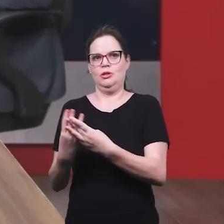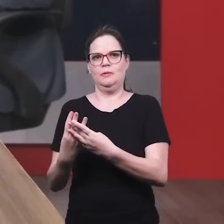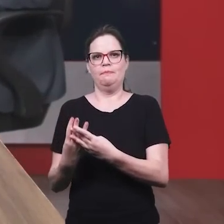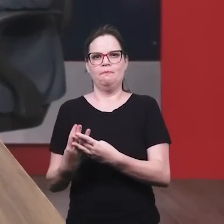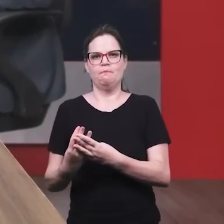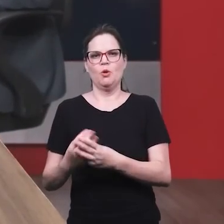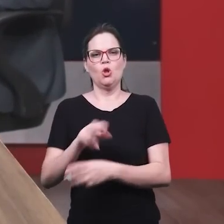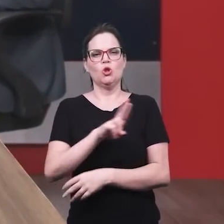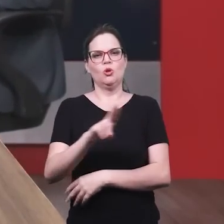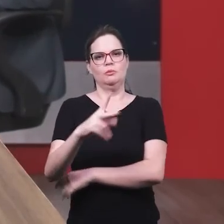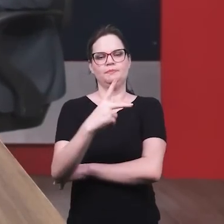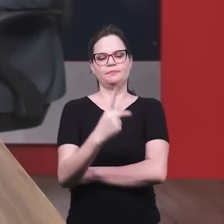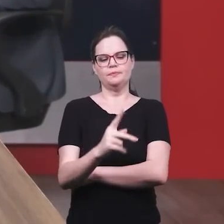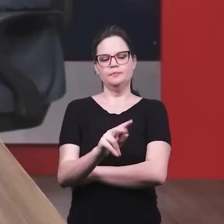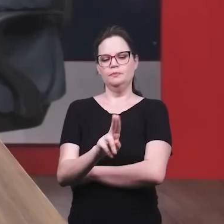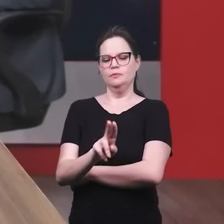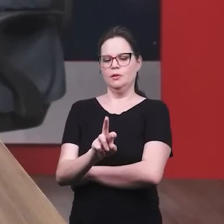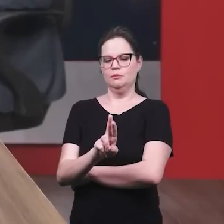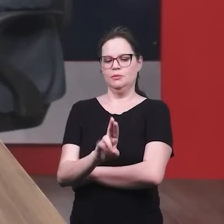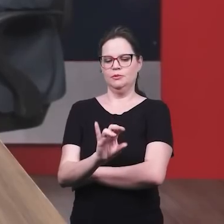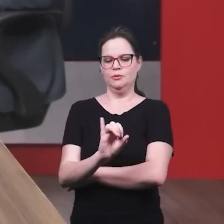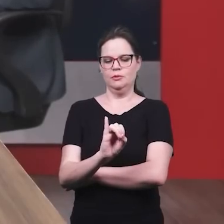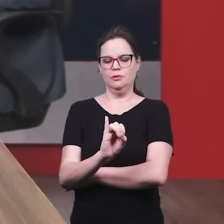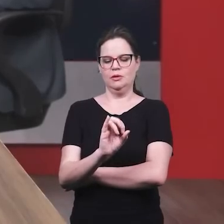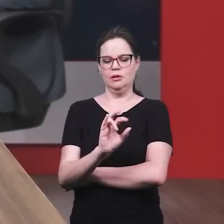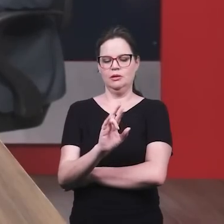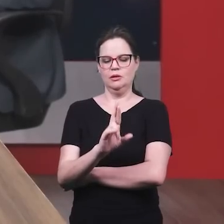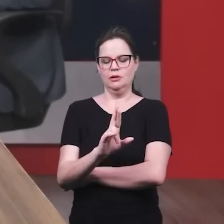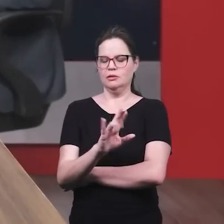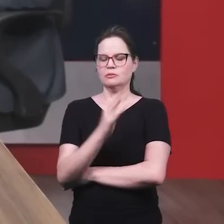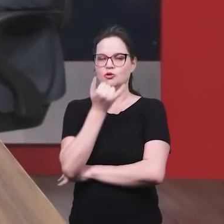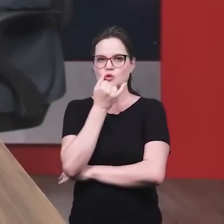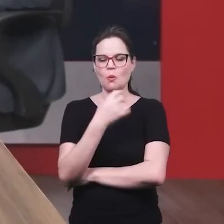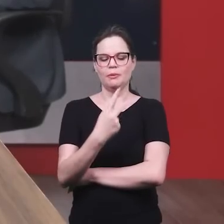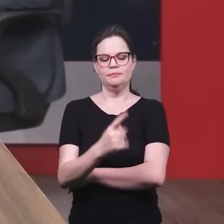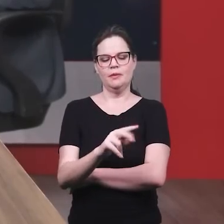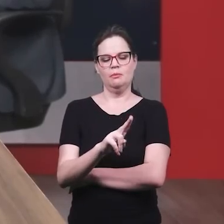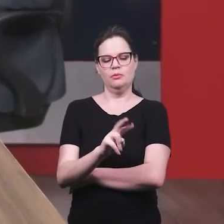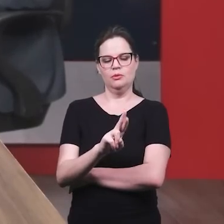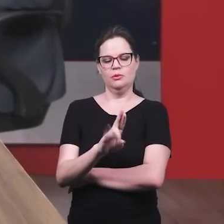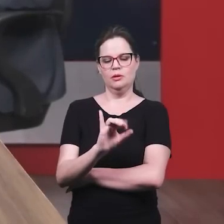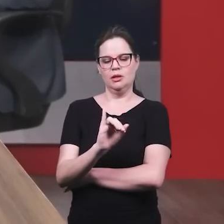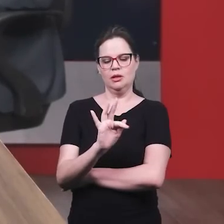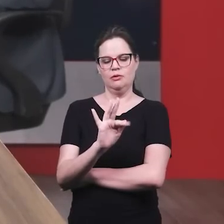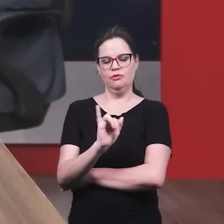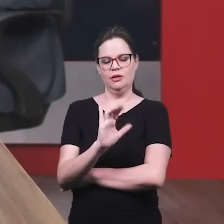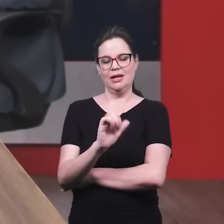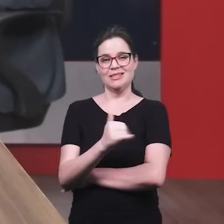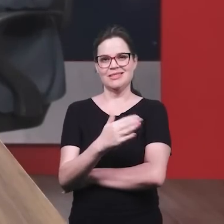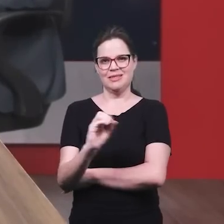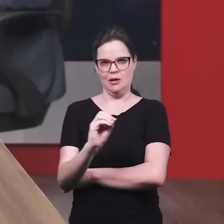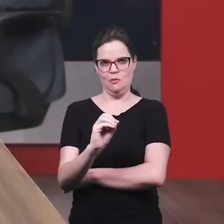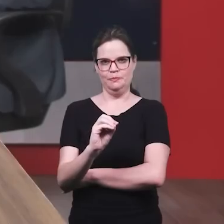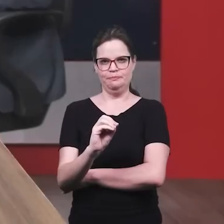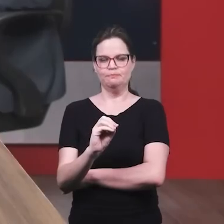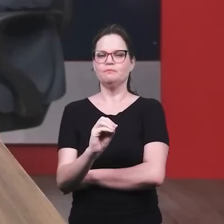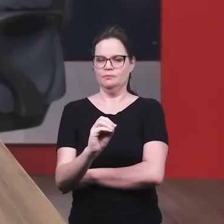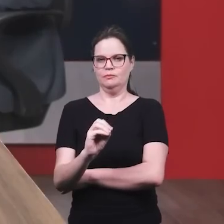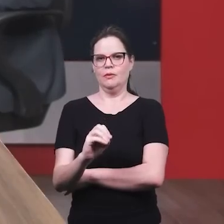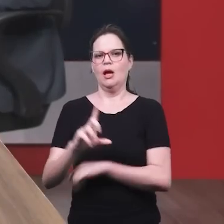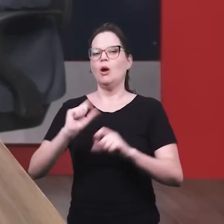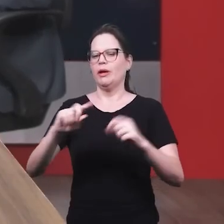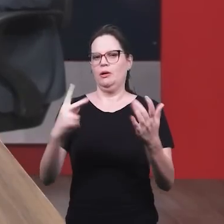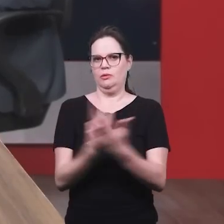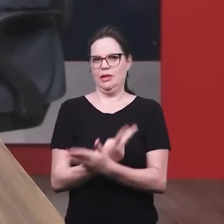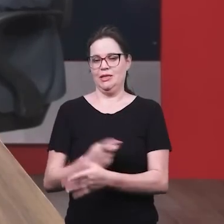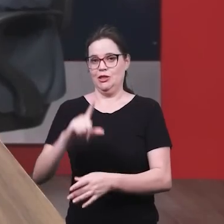de um batismo. Se chamar de batismo é meio estranho, mas eles pegavam aquelas